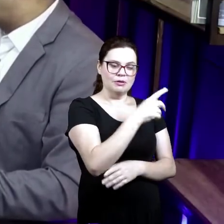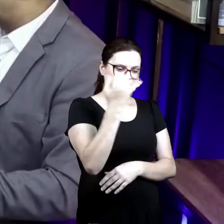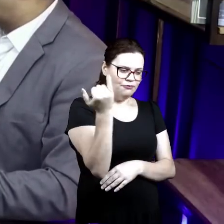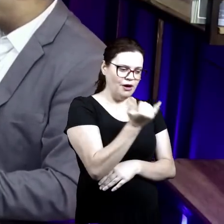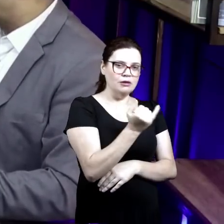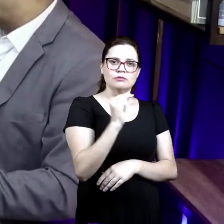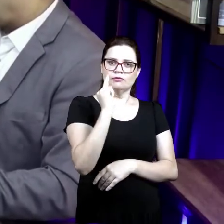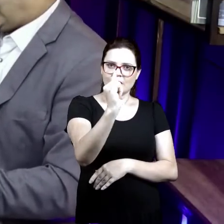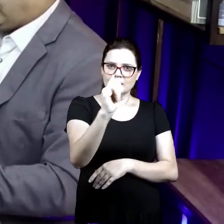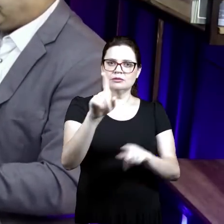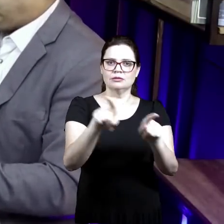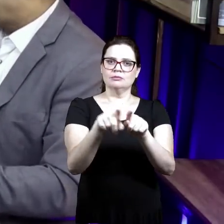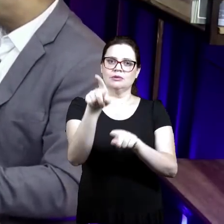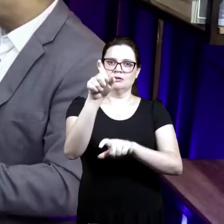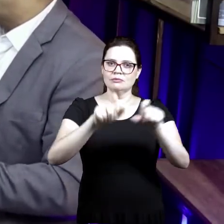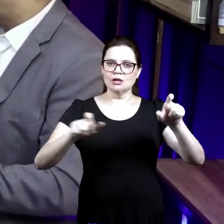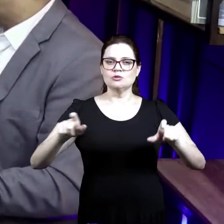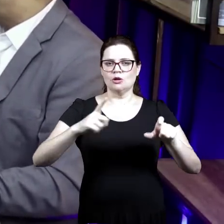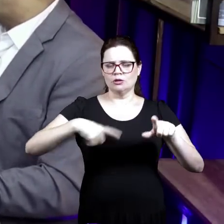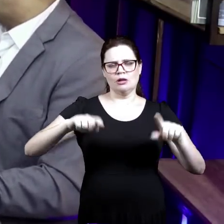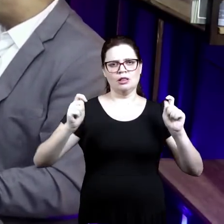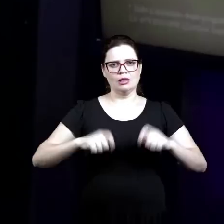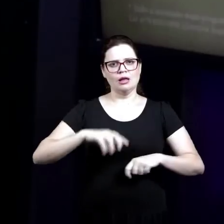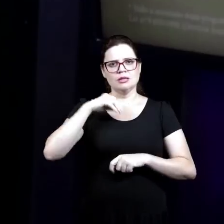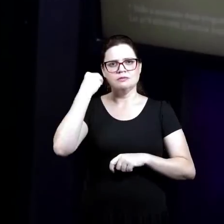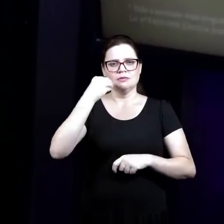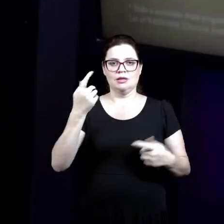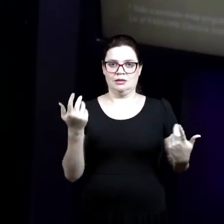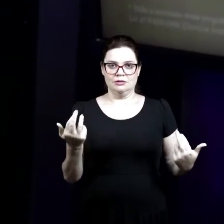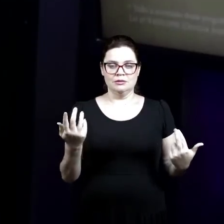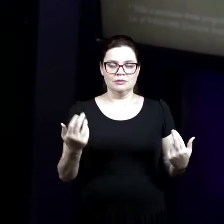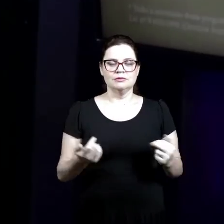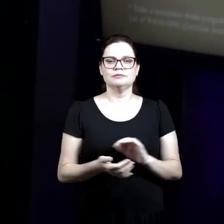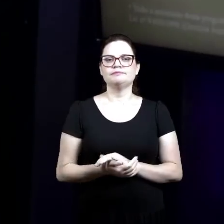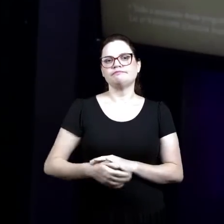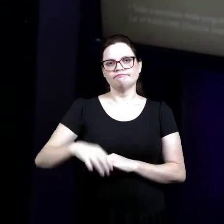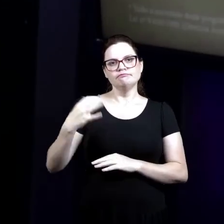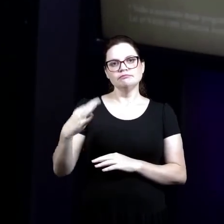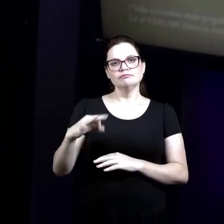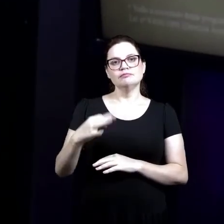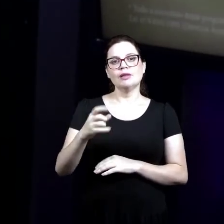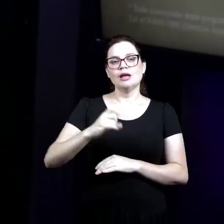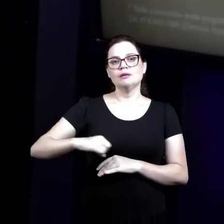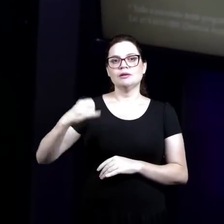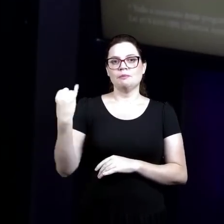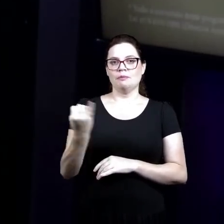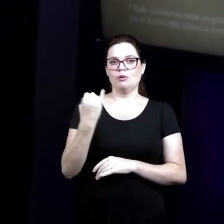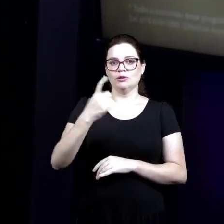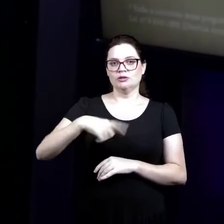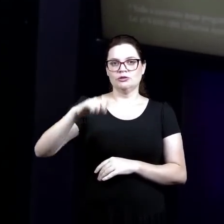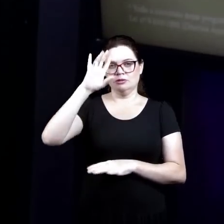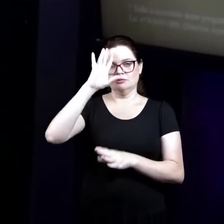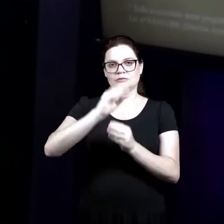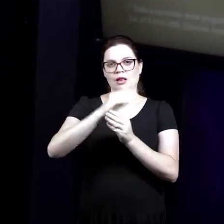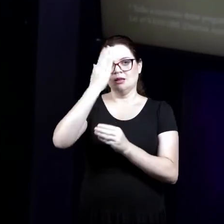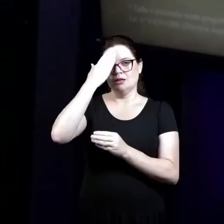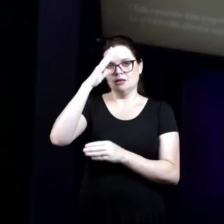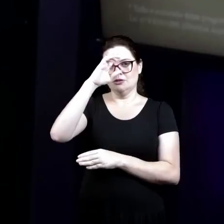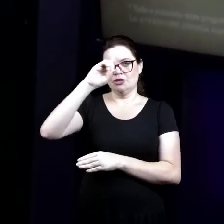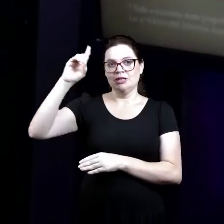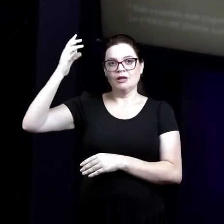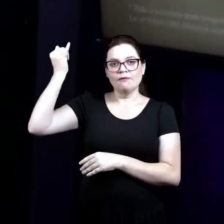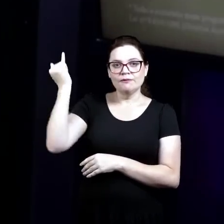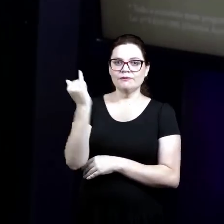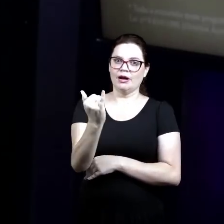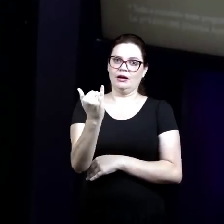pode ter essa experiência, não é isso, pastor Antônio? Exatamente, né? É importante nós entendermos aqui que Deus fala.